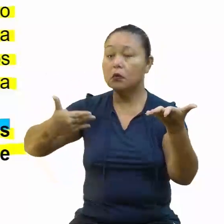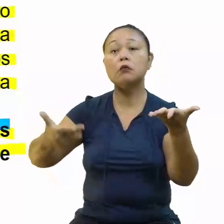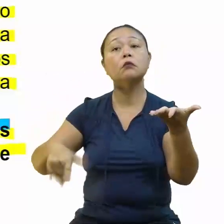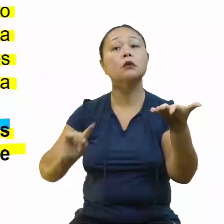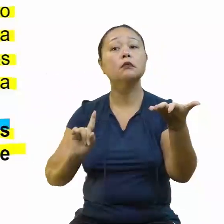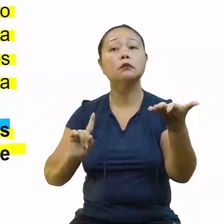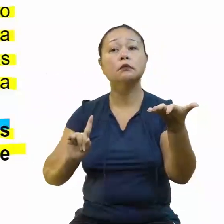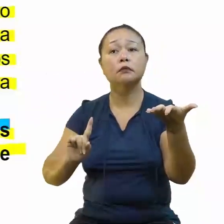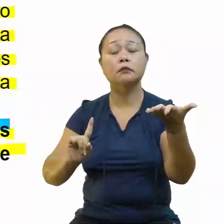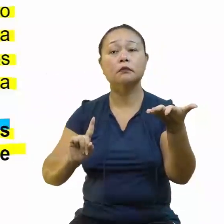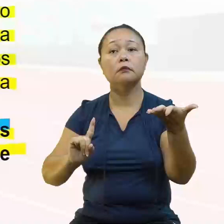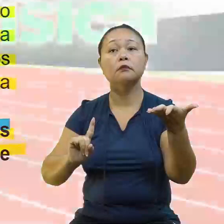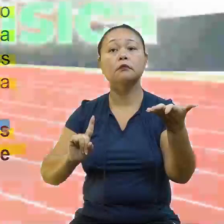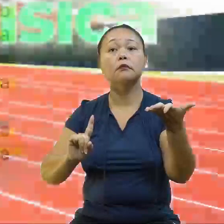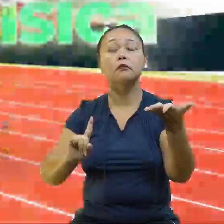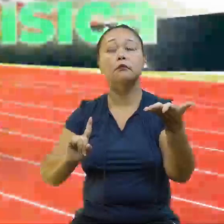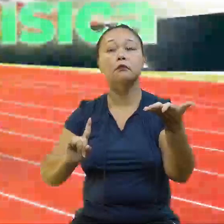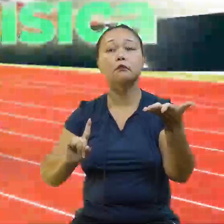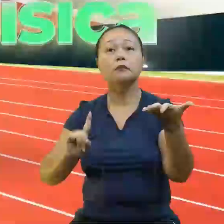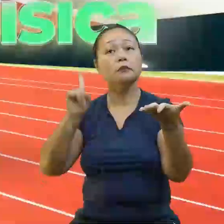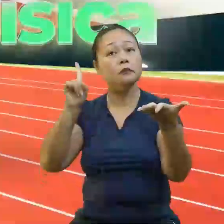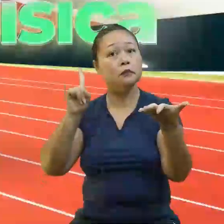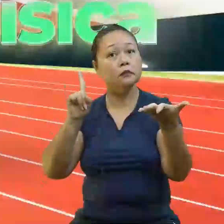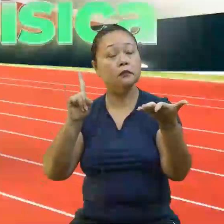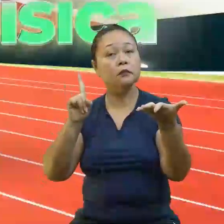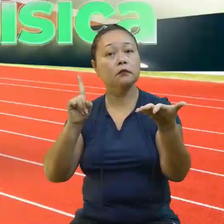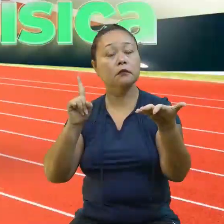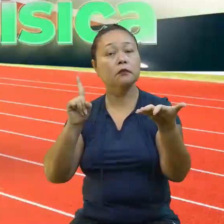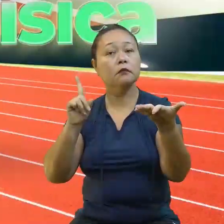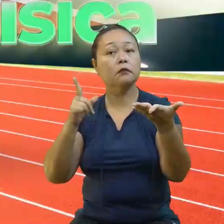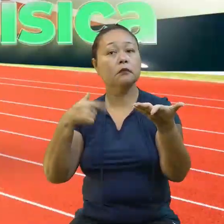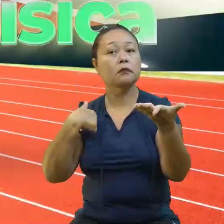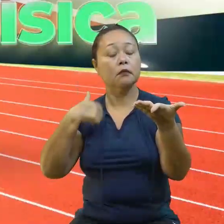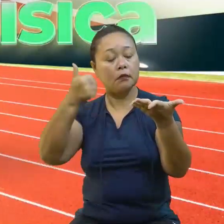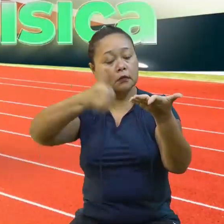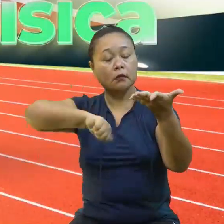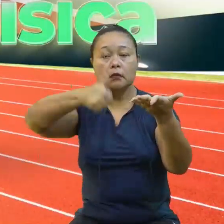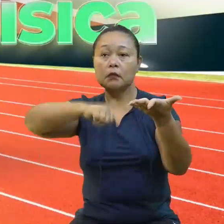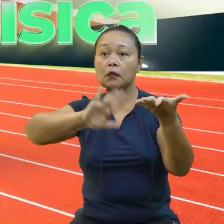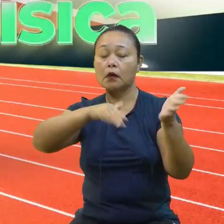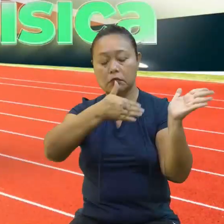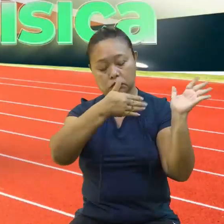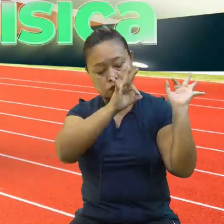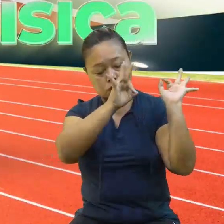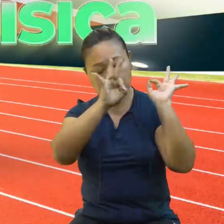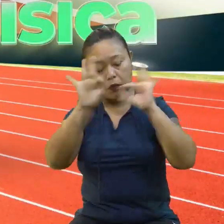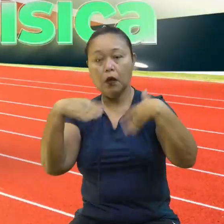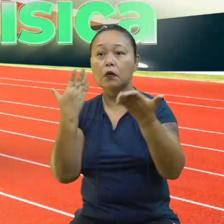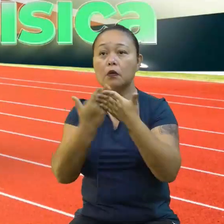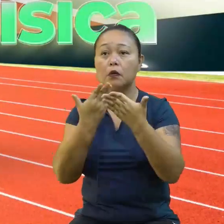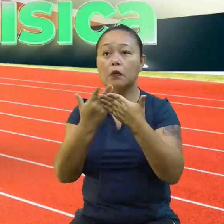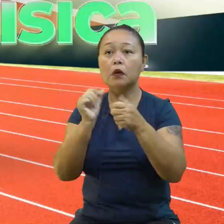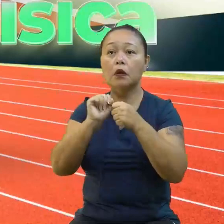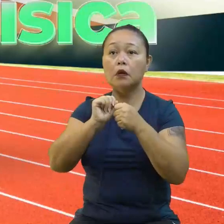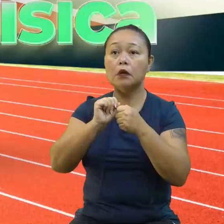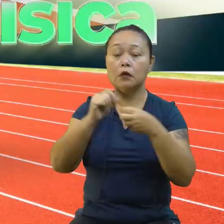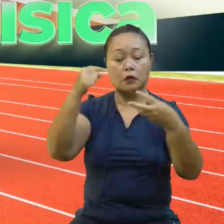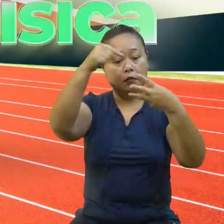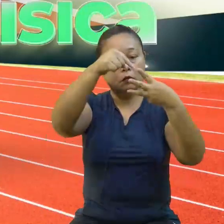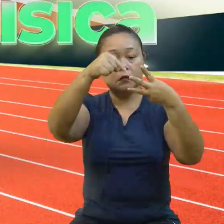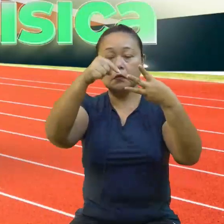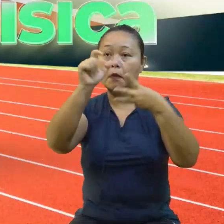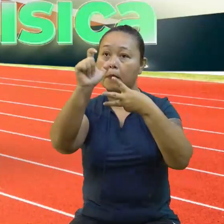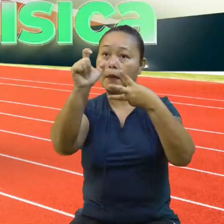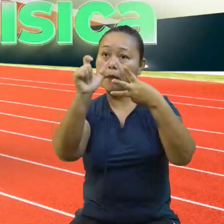de eu dar a chave de resposta? Você vem, analisa toda a aula, você vai buscar 3